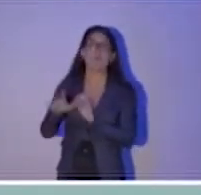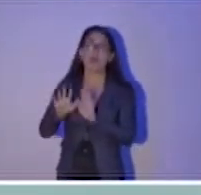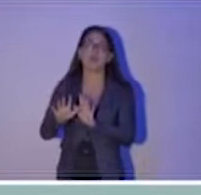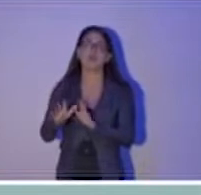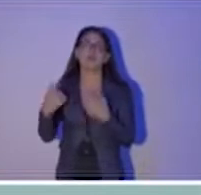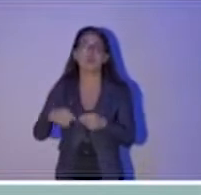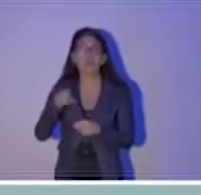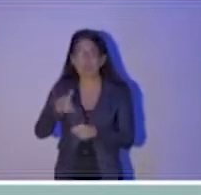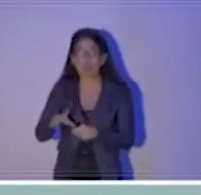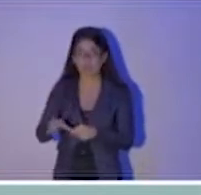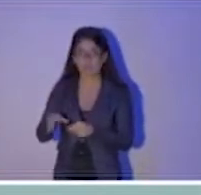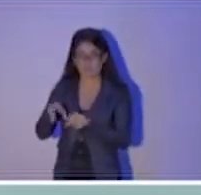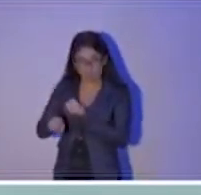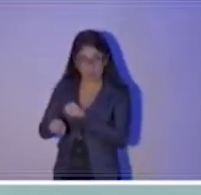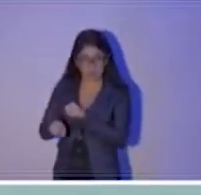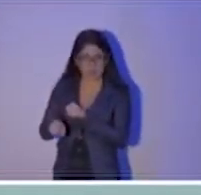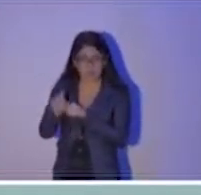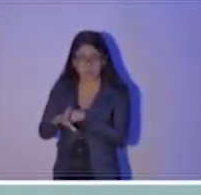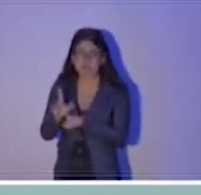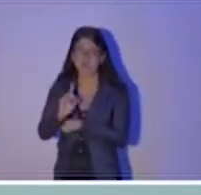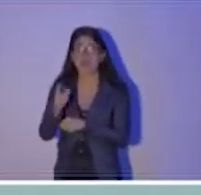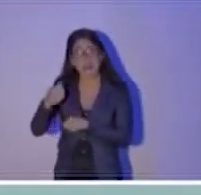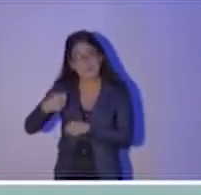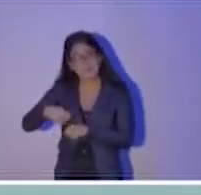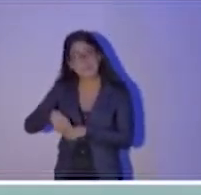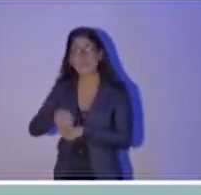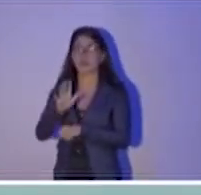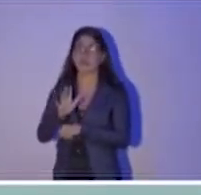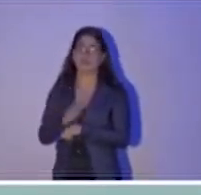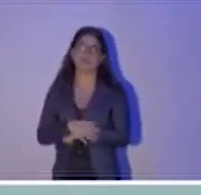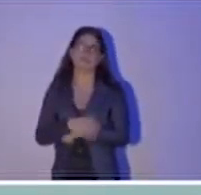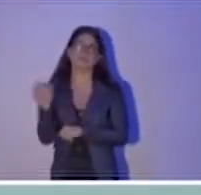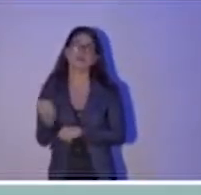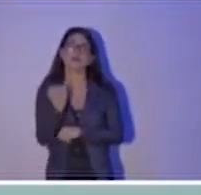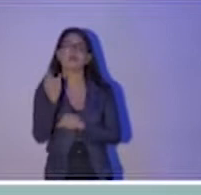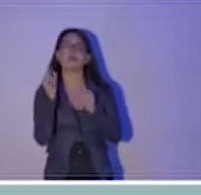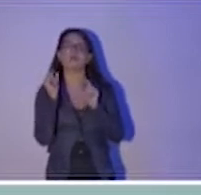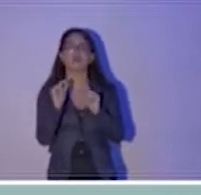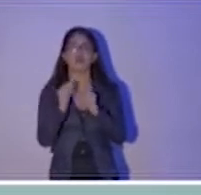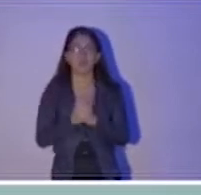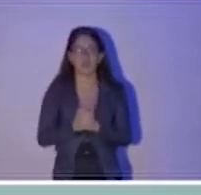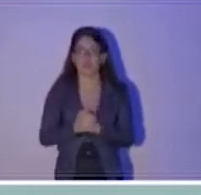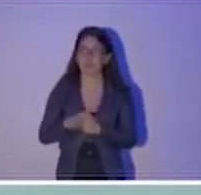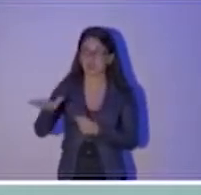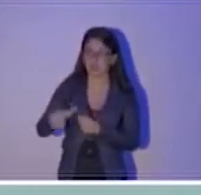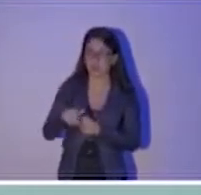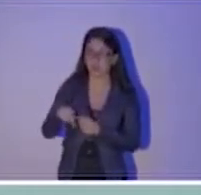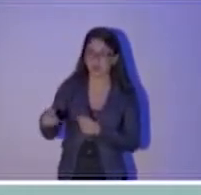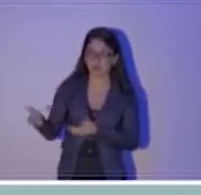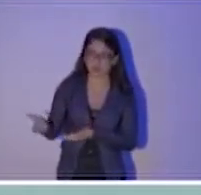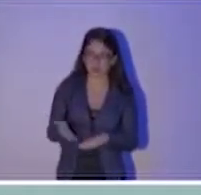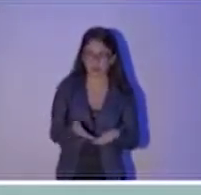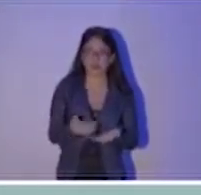do que formados. É muito importante que eu não chame o professor para fazer a formação dizendo, olha,